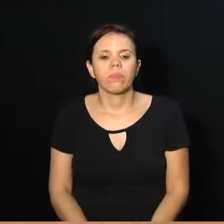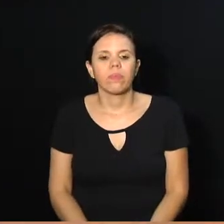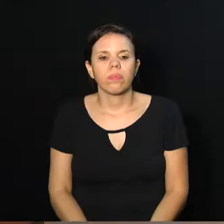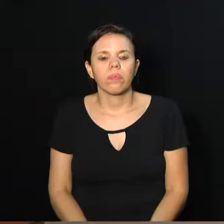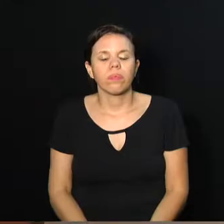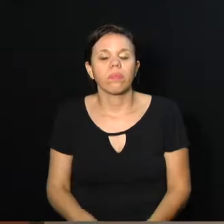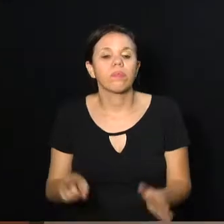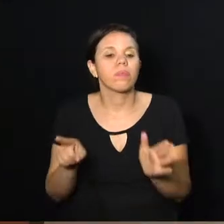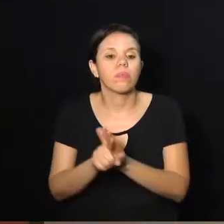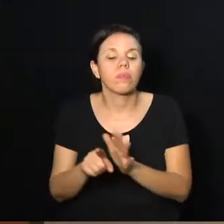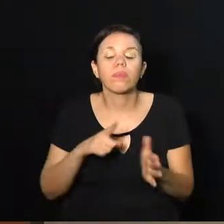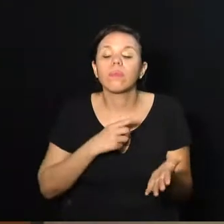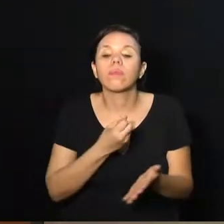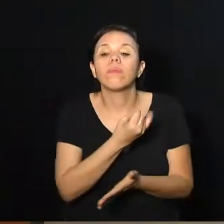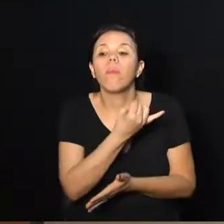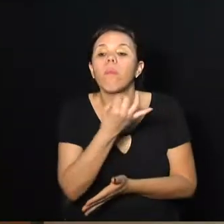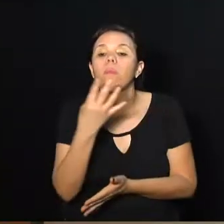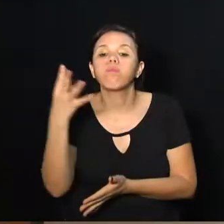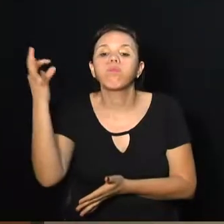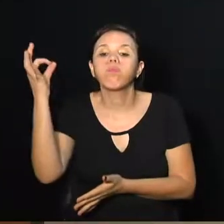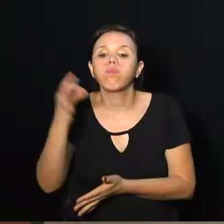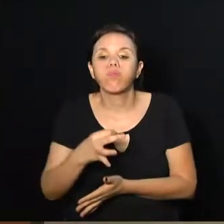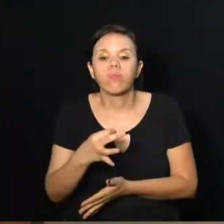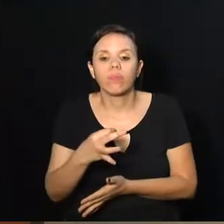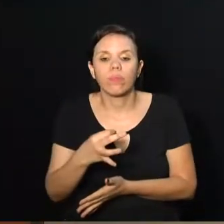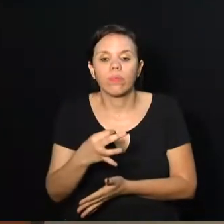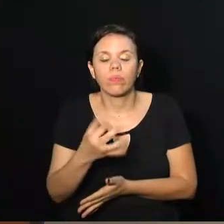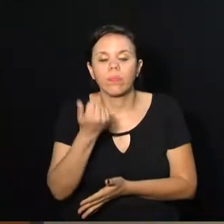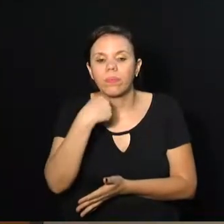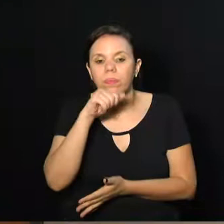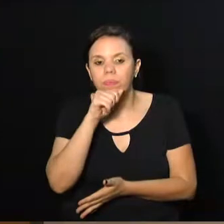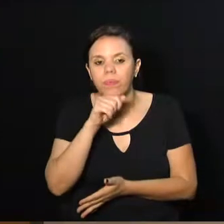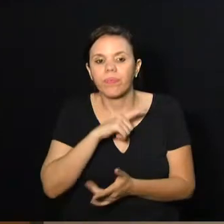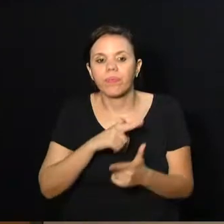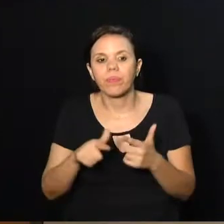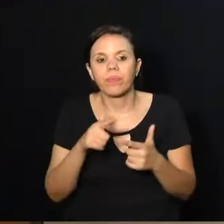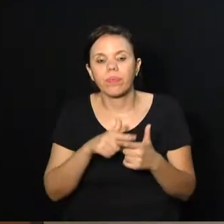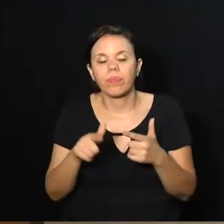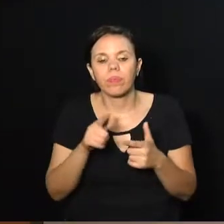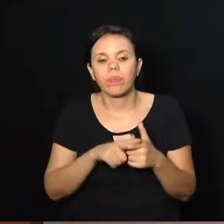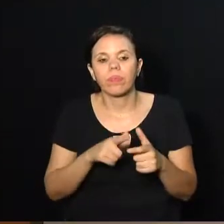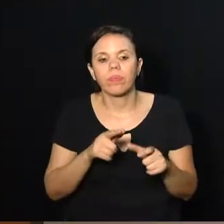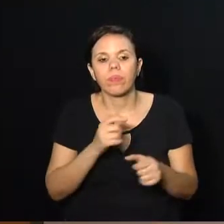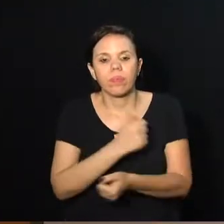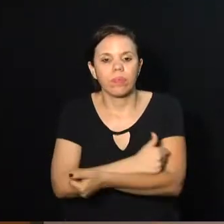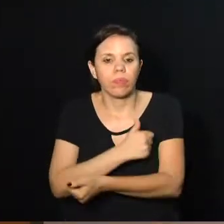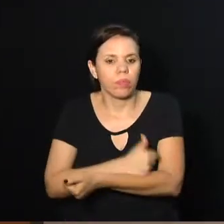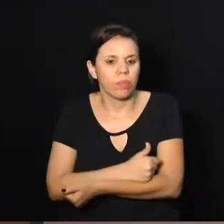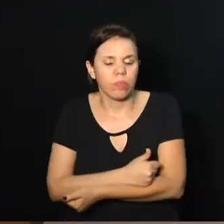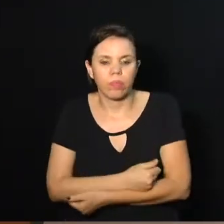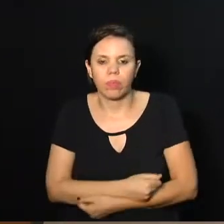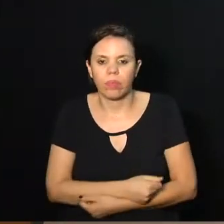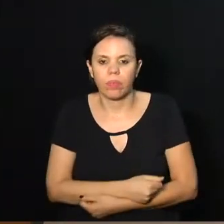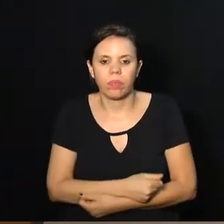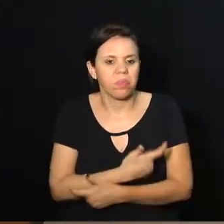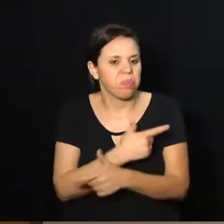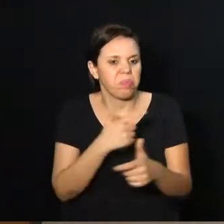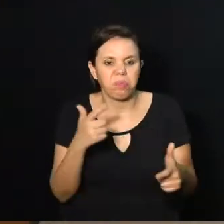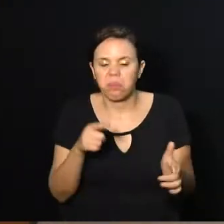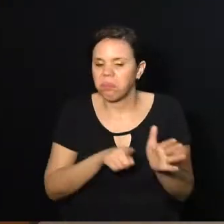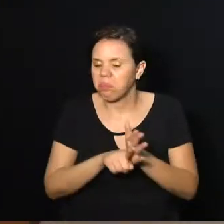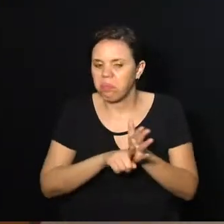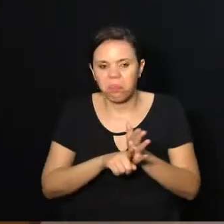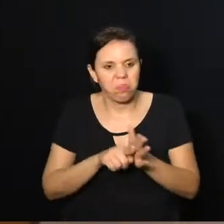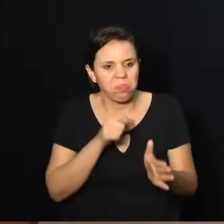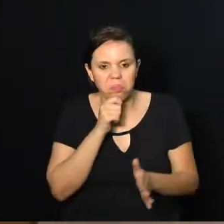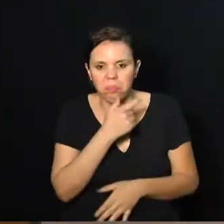Existe uma estimativa de porcentagem ou números das mães com problemas de dependência química? Não trouxe. Na maternidade? Não, eu não levantei isso